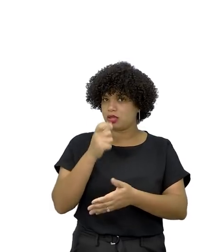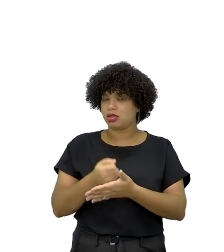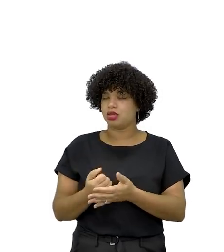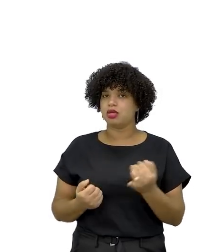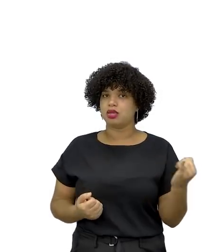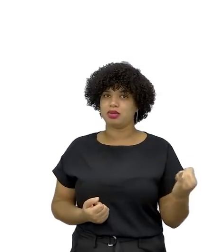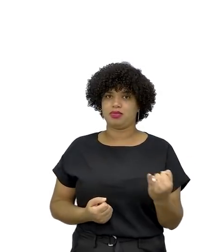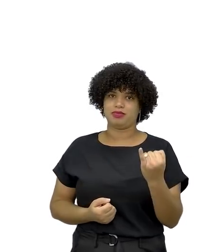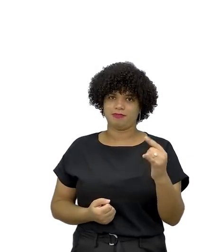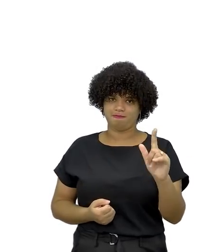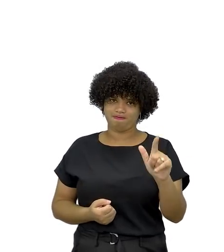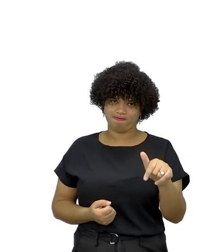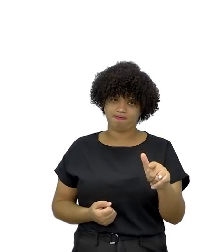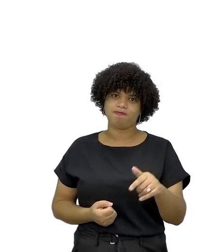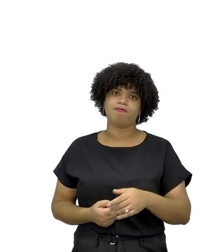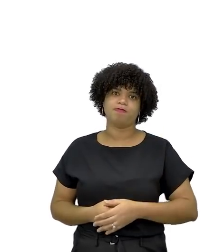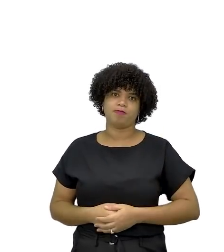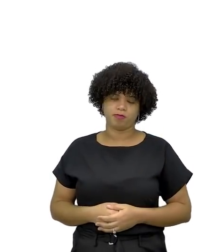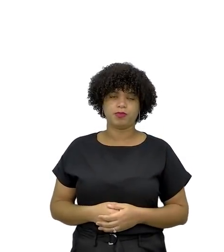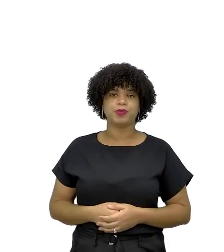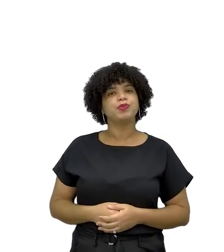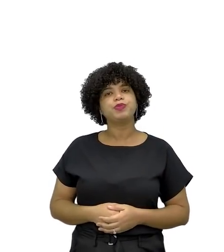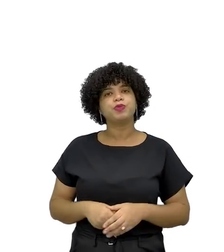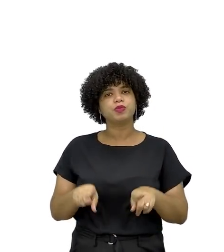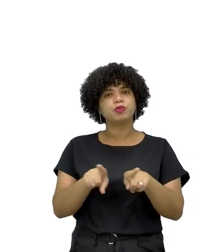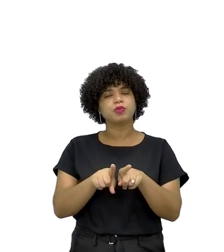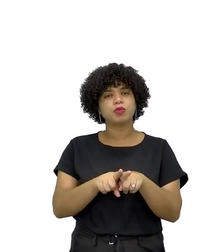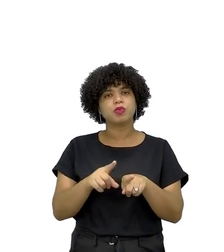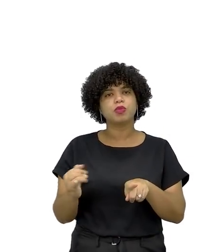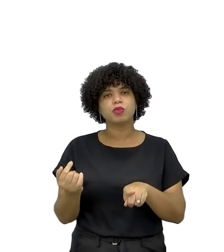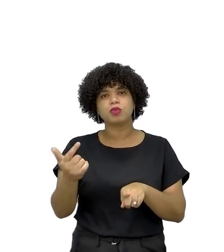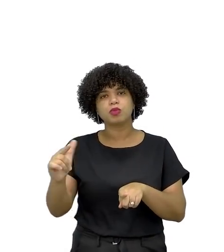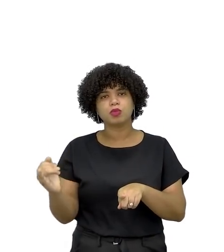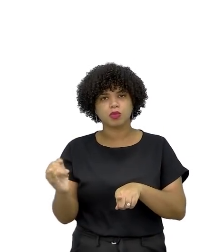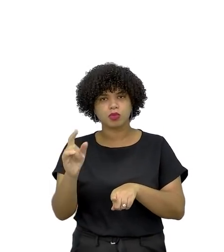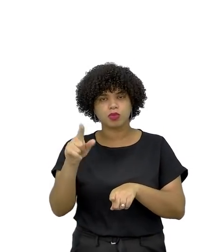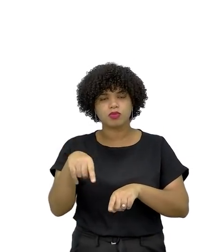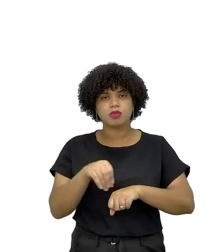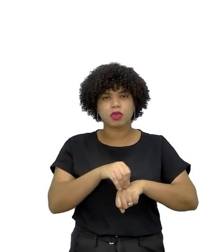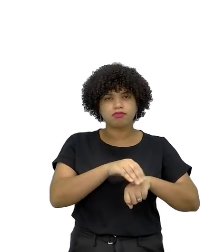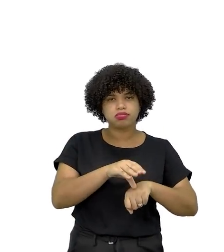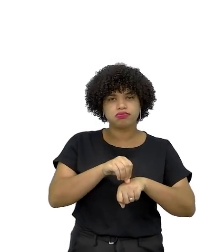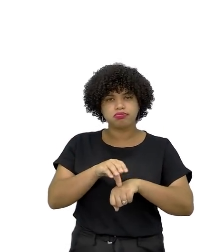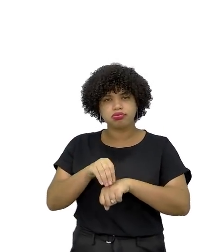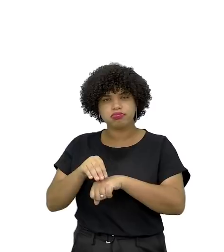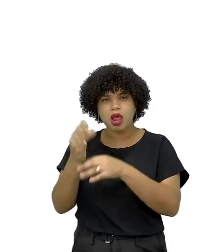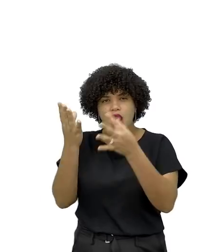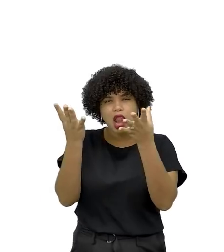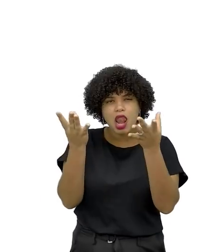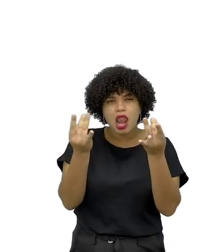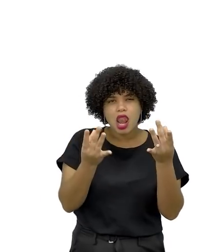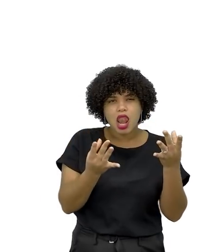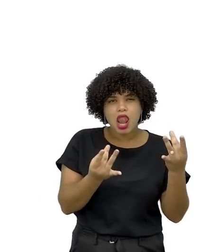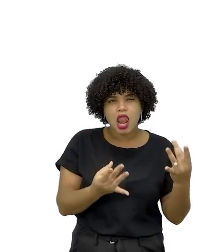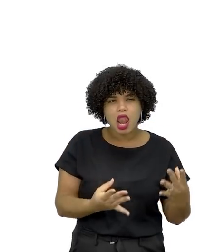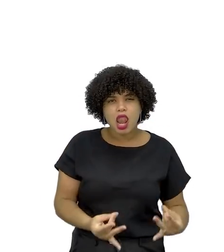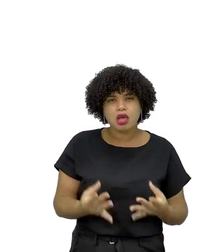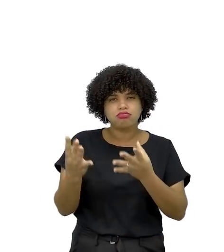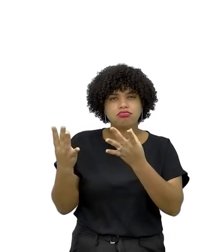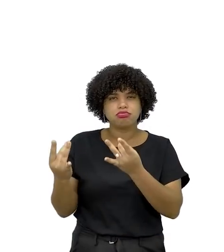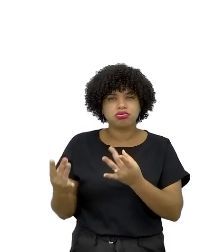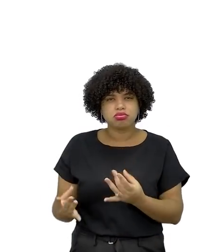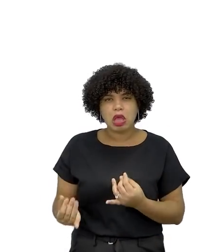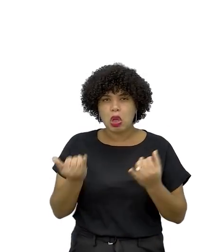A importância sempre de encaminhar orientações detalhadas, né, e as atividades para